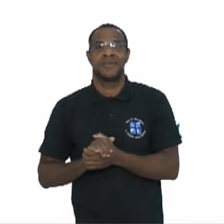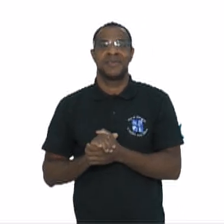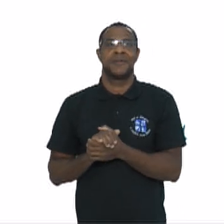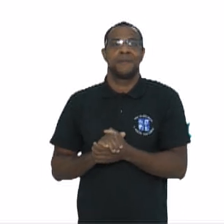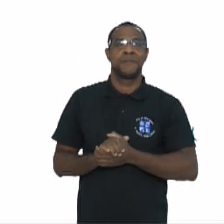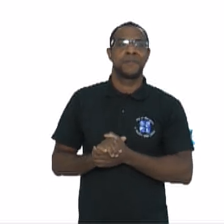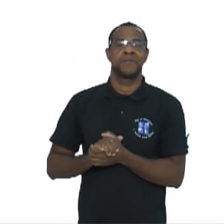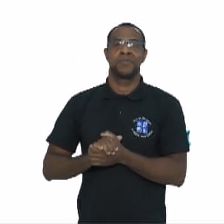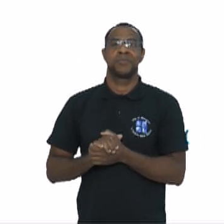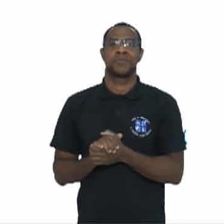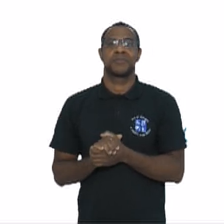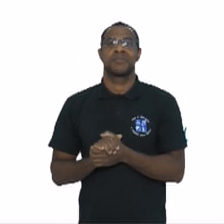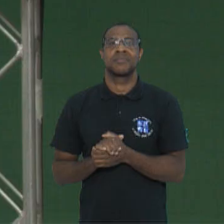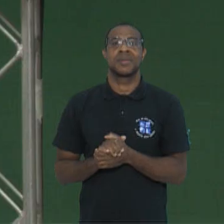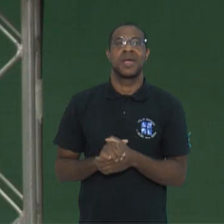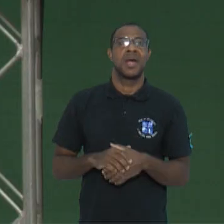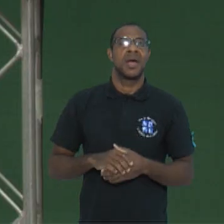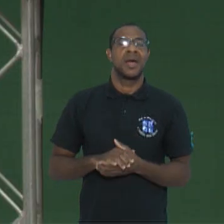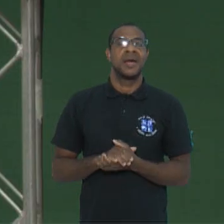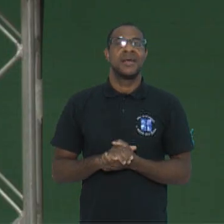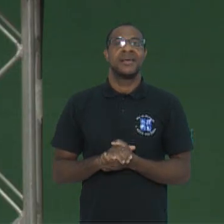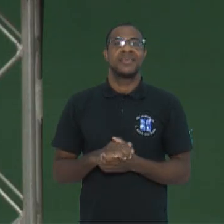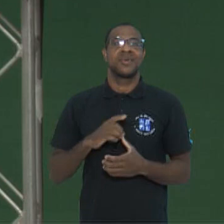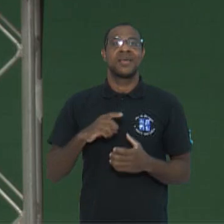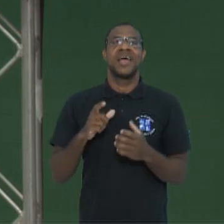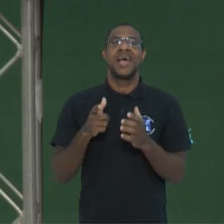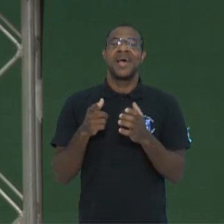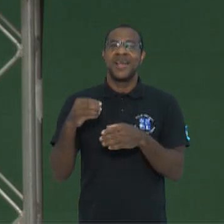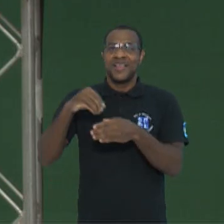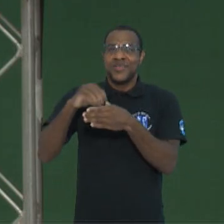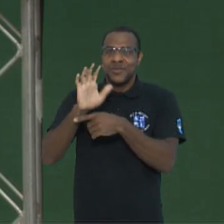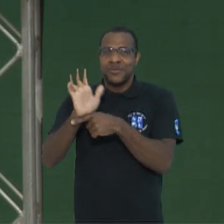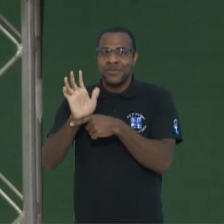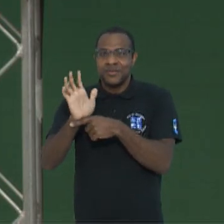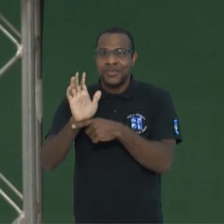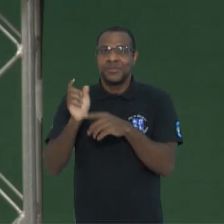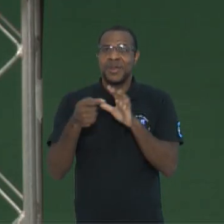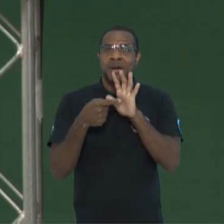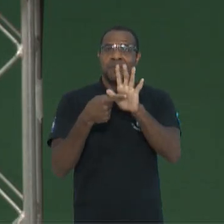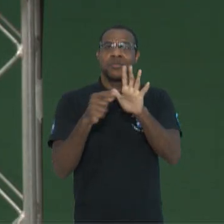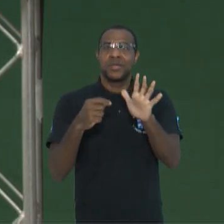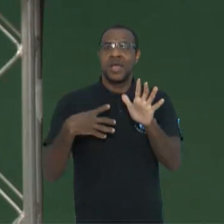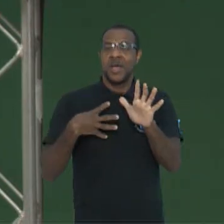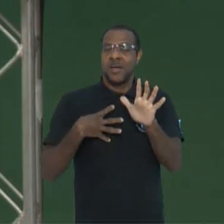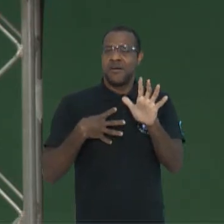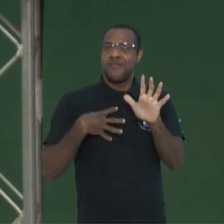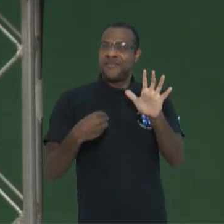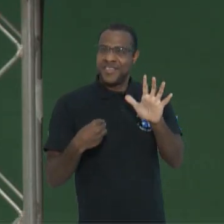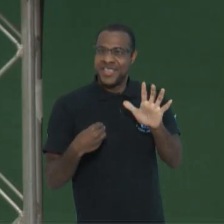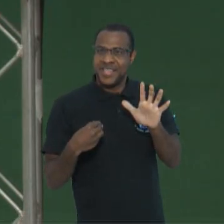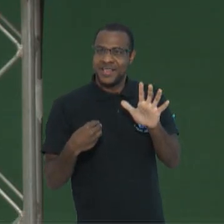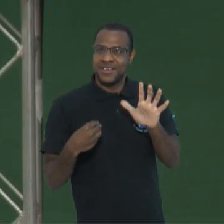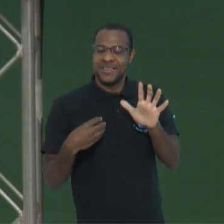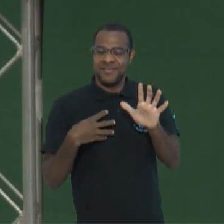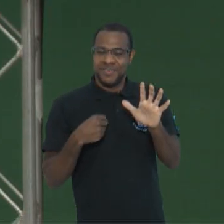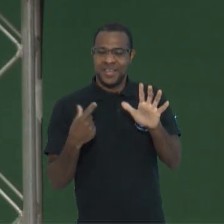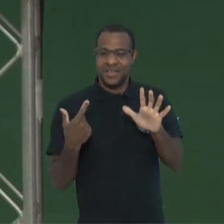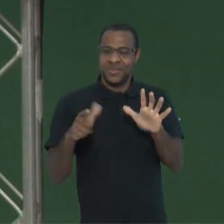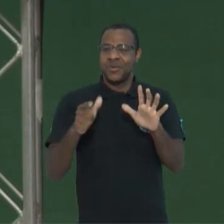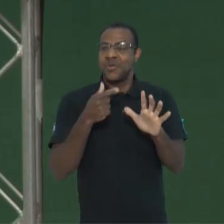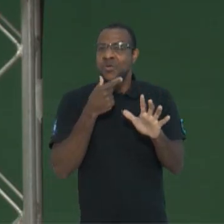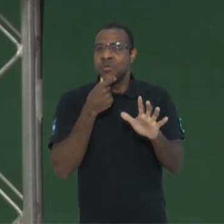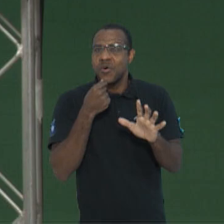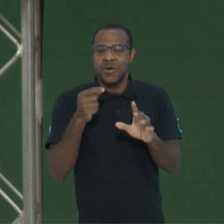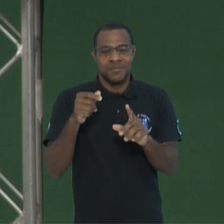Anakin que ele é filho do... que o Luke é filho do Anakin, que na verdade virou o Darth Vader.